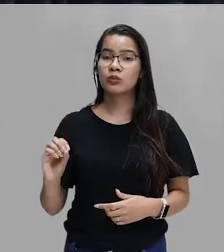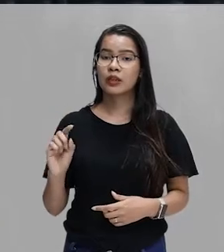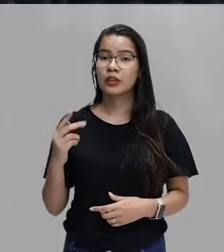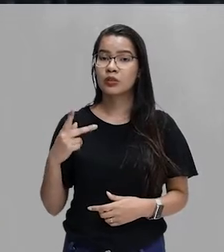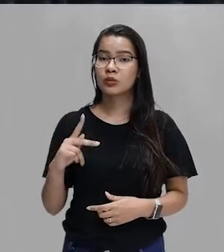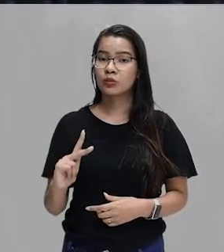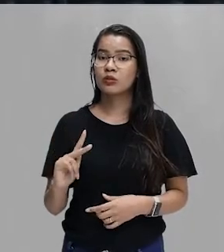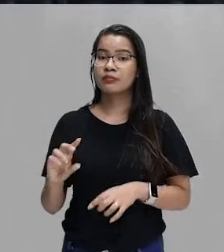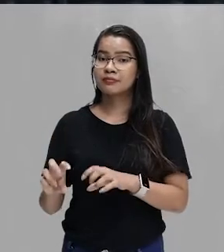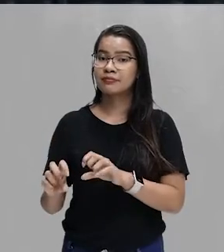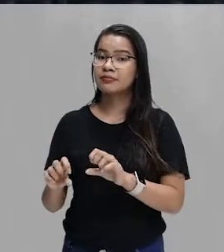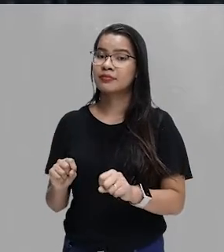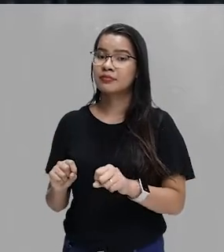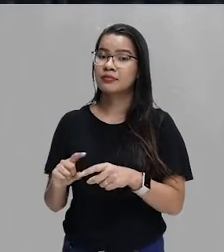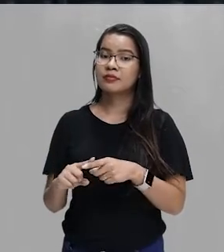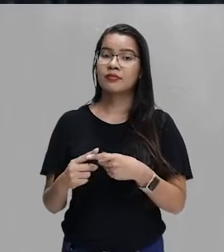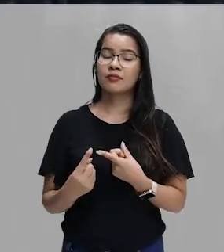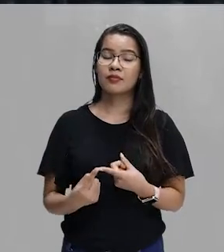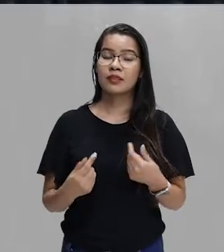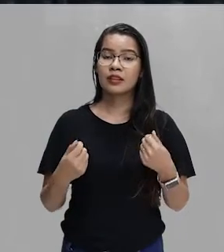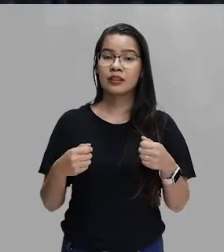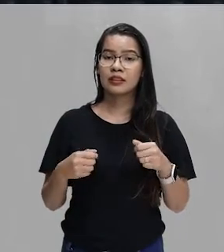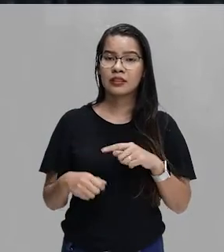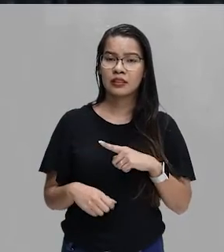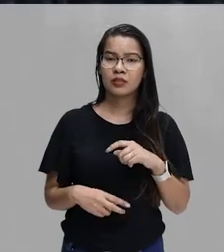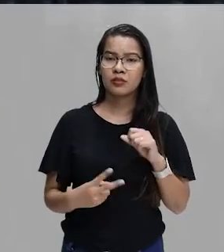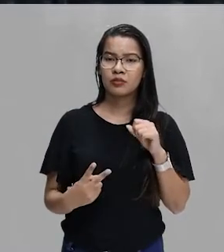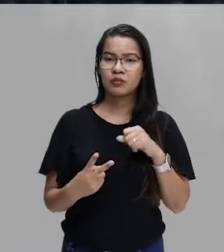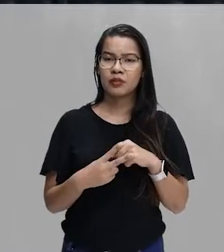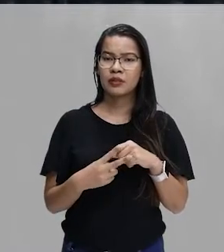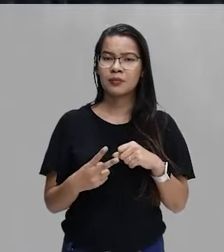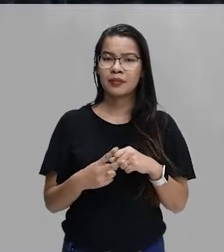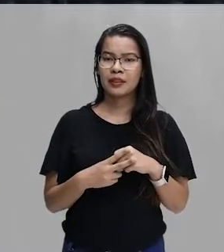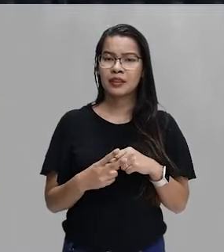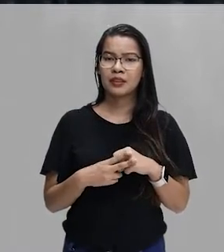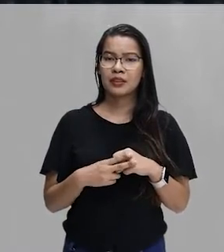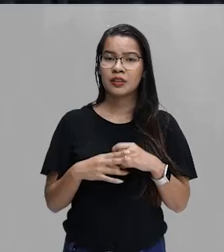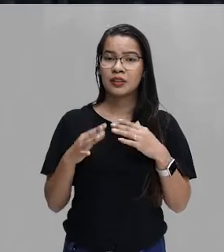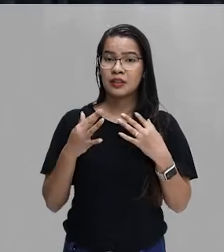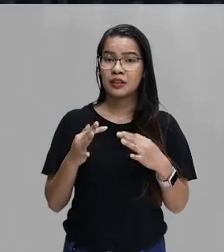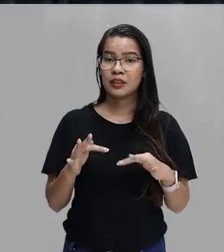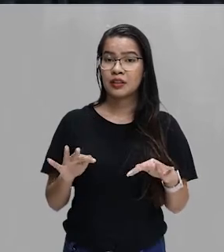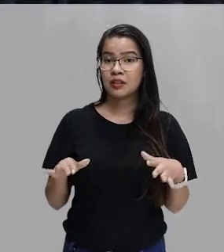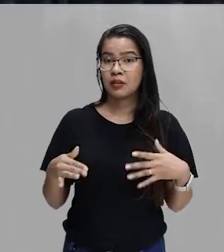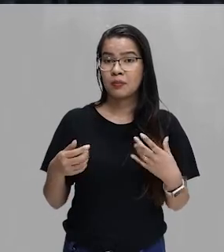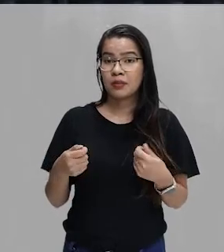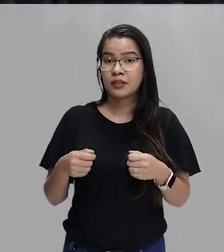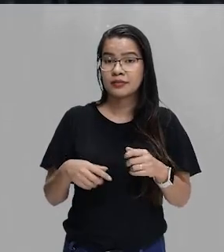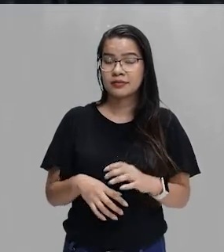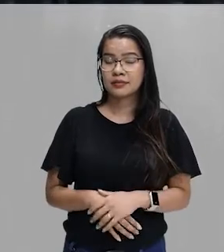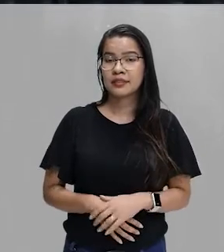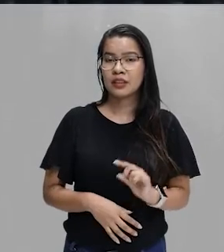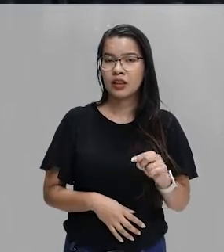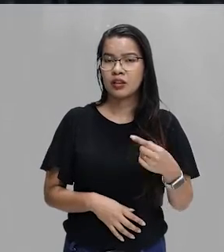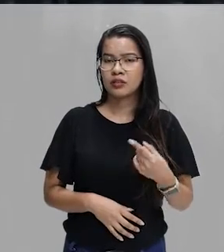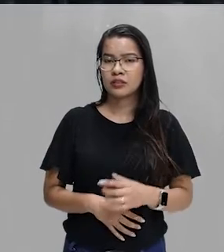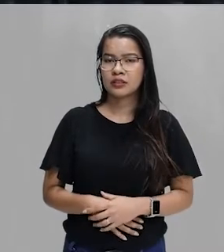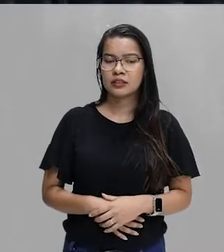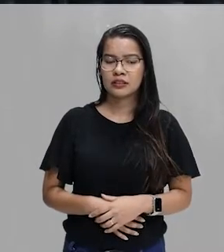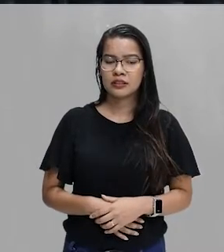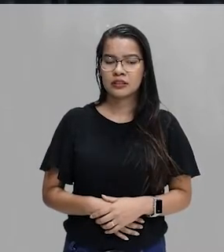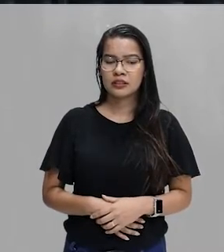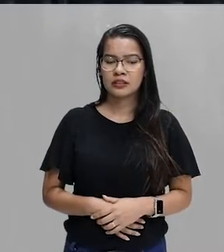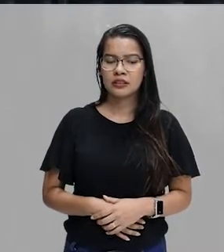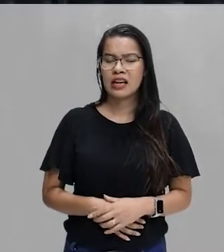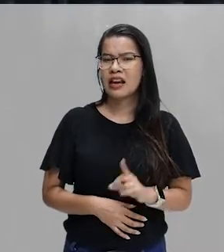formatura. Aqui, só que eu preciso ter um verbo para ser uma oração. Então, pode ser essa questão, não pode não? Vamos ver as outras.